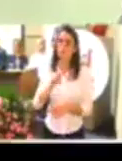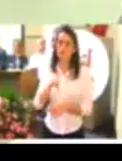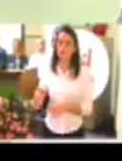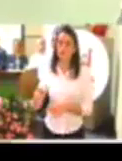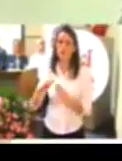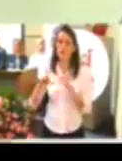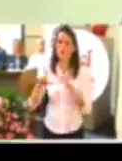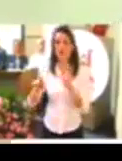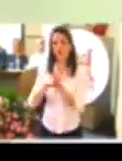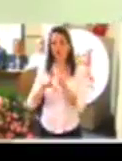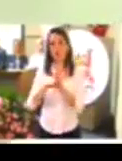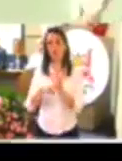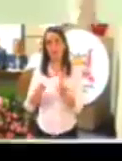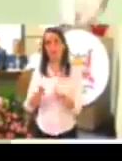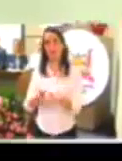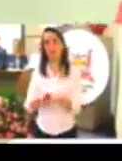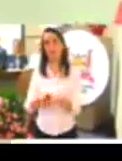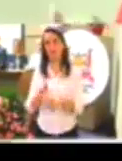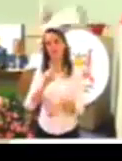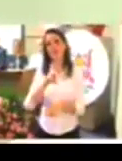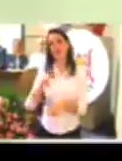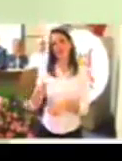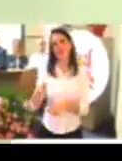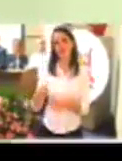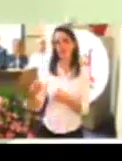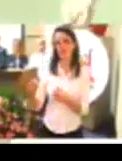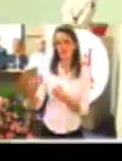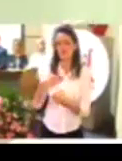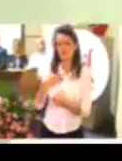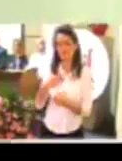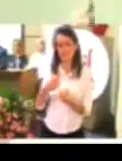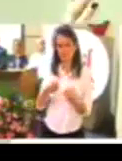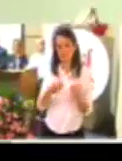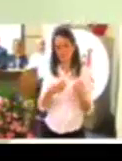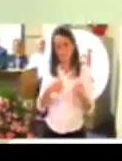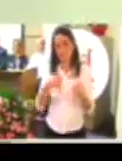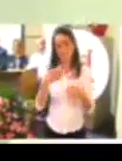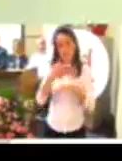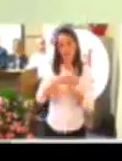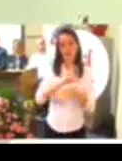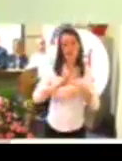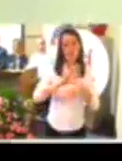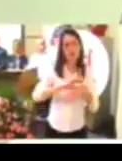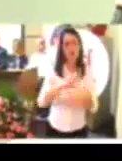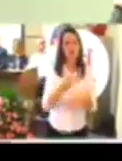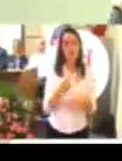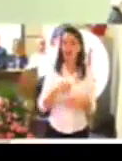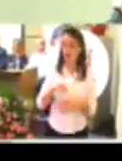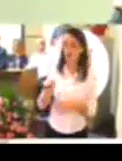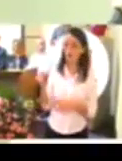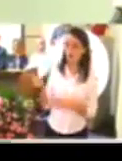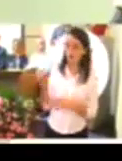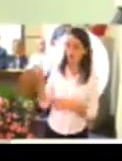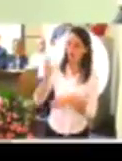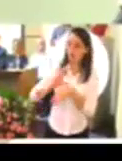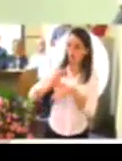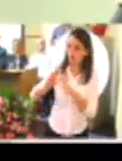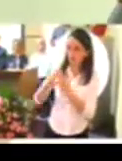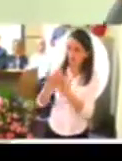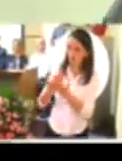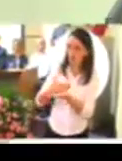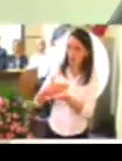5 meses atrás, quando eu estive lá, o professor justamente me incentivou e disse: olha, é uma ferramenta importante, conte conosco, obrigada